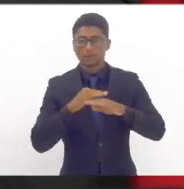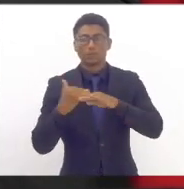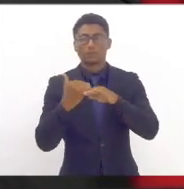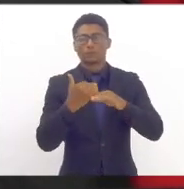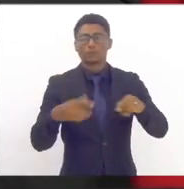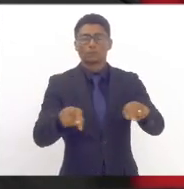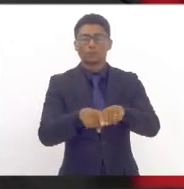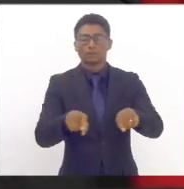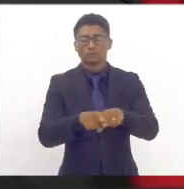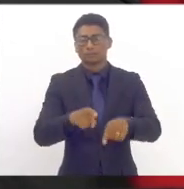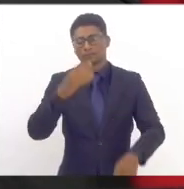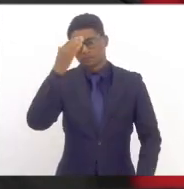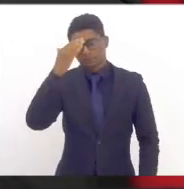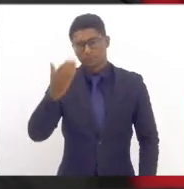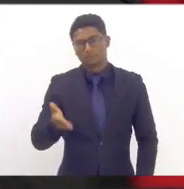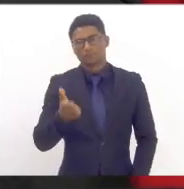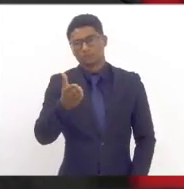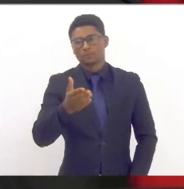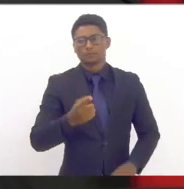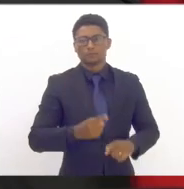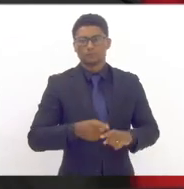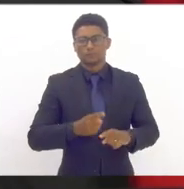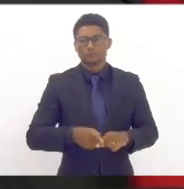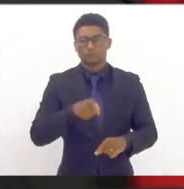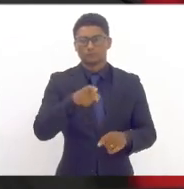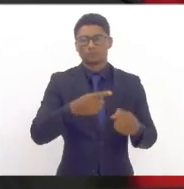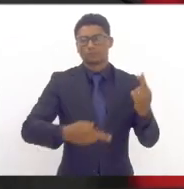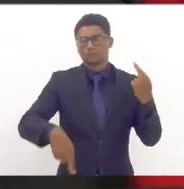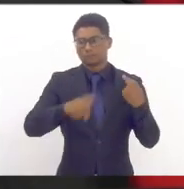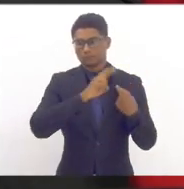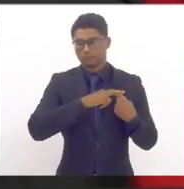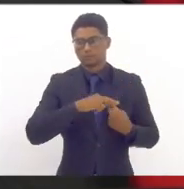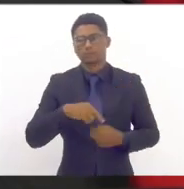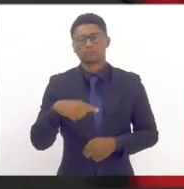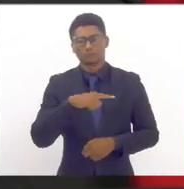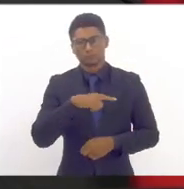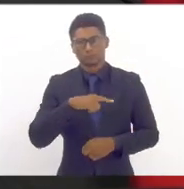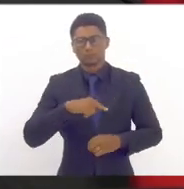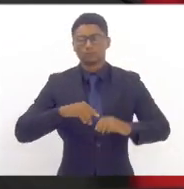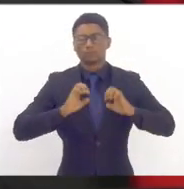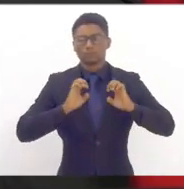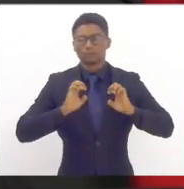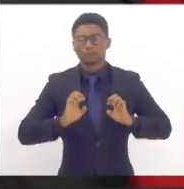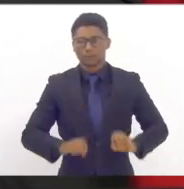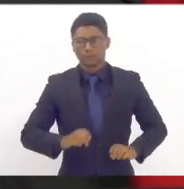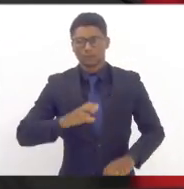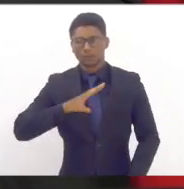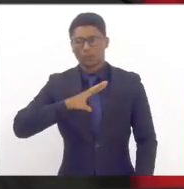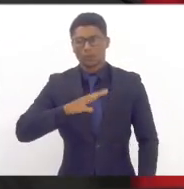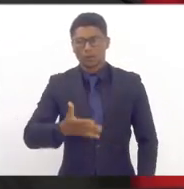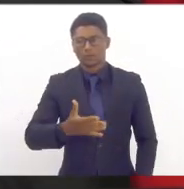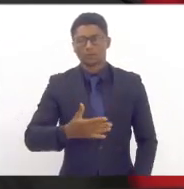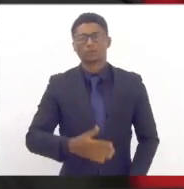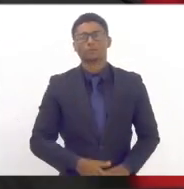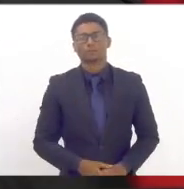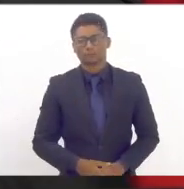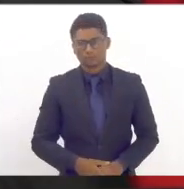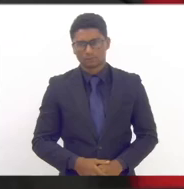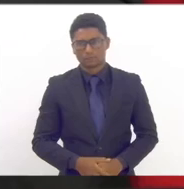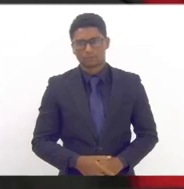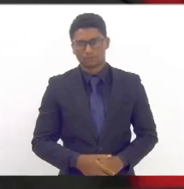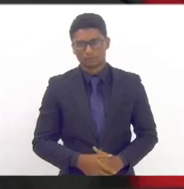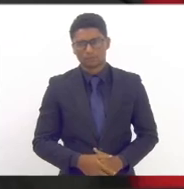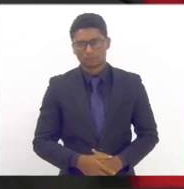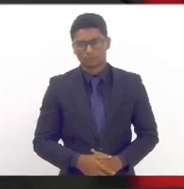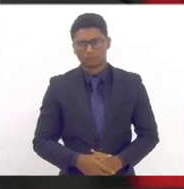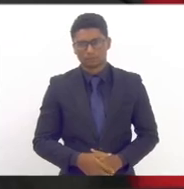agradeço, Pedro, por você ter esse compromisso ético, com coragem, com ousadia